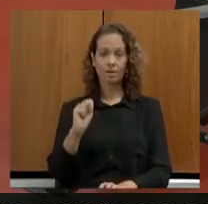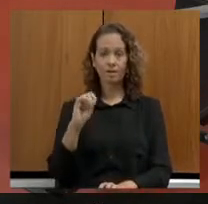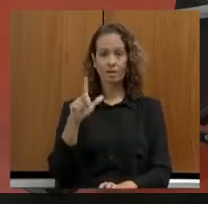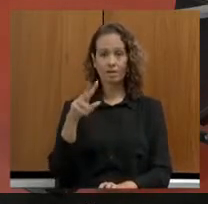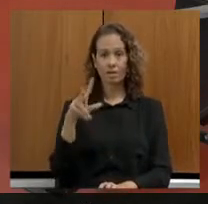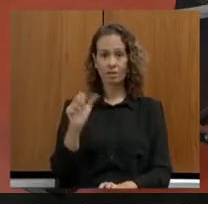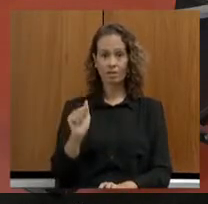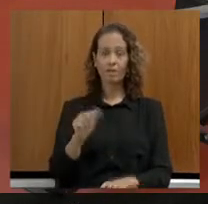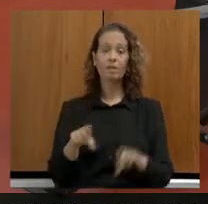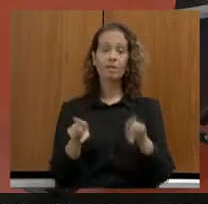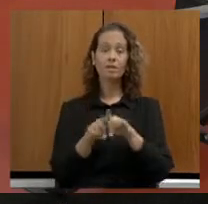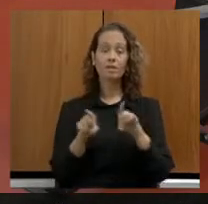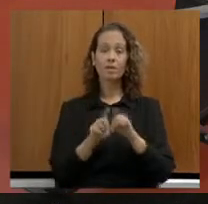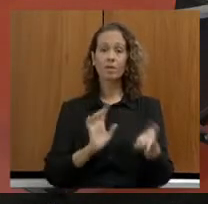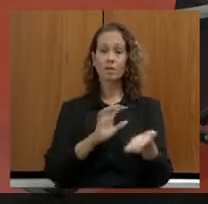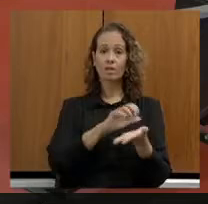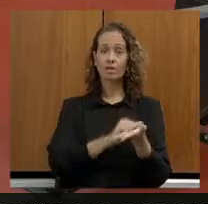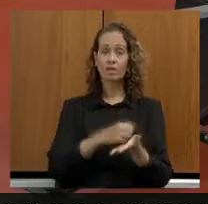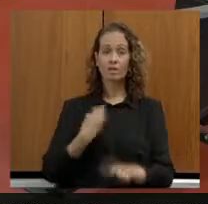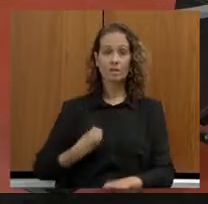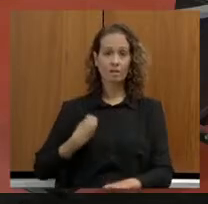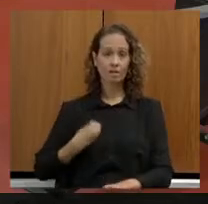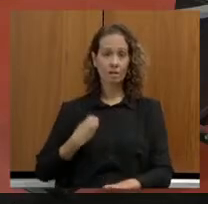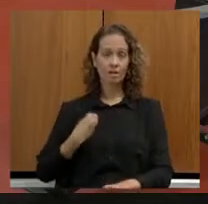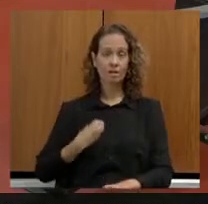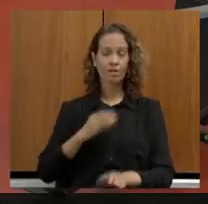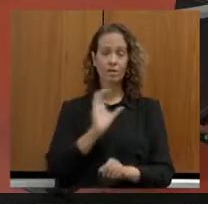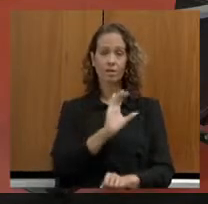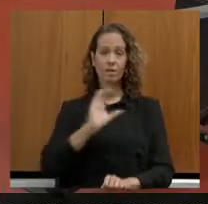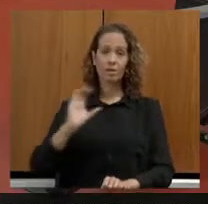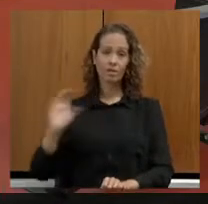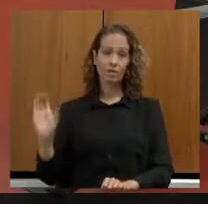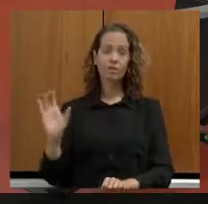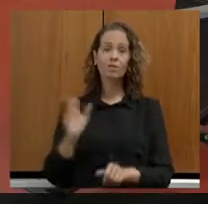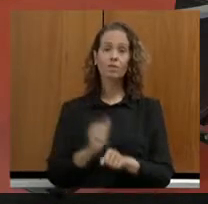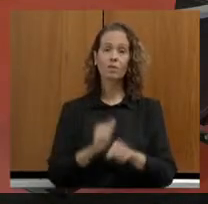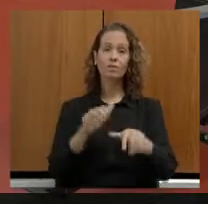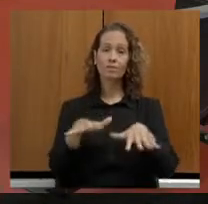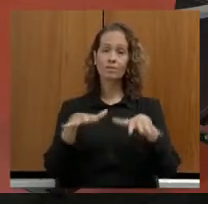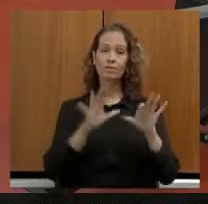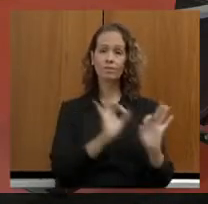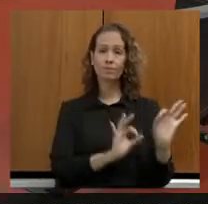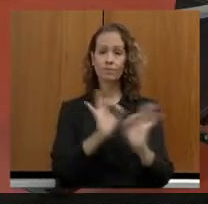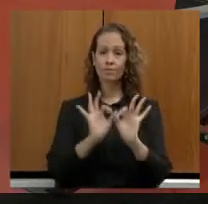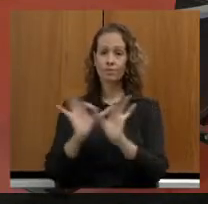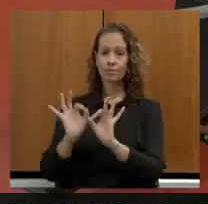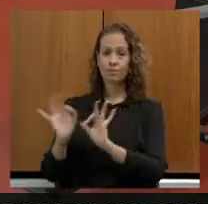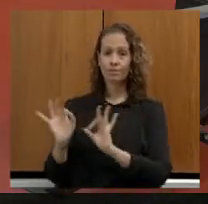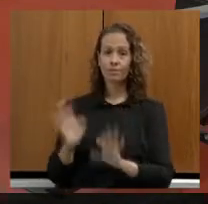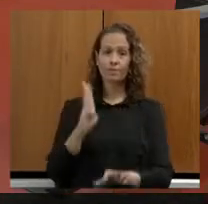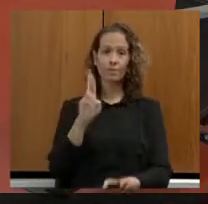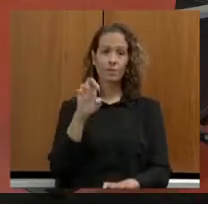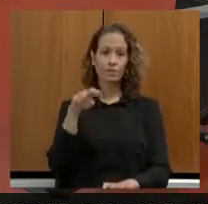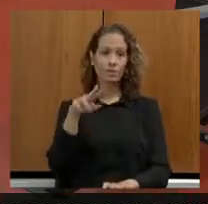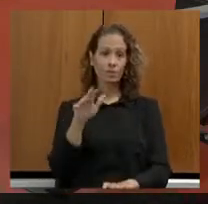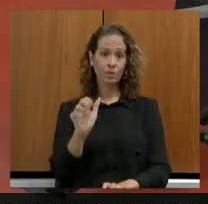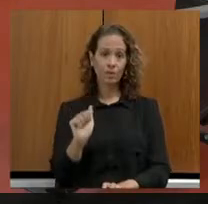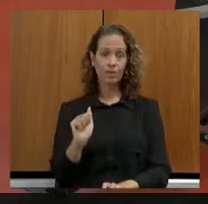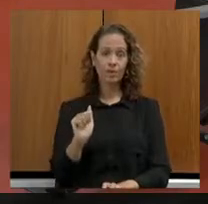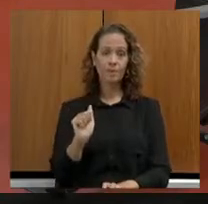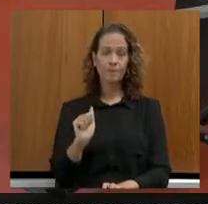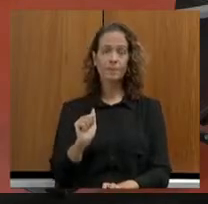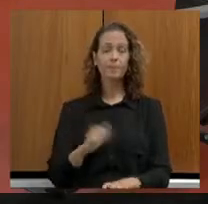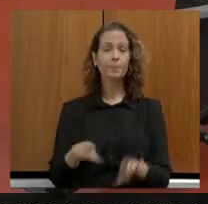Marinho também registramos a presença da coordenadora do cerimonial da Secretaria de Estado da Educação Bruna Moreira Dias